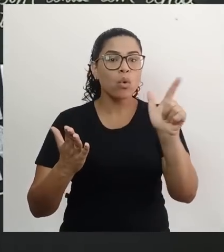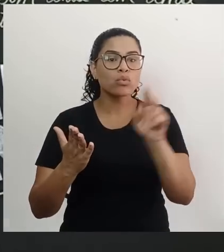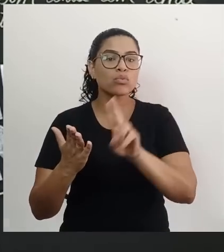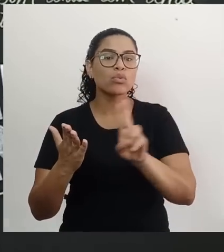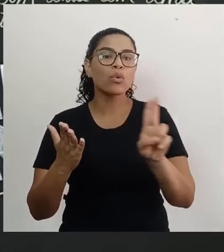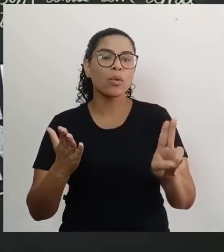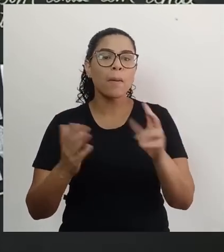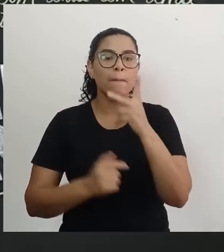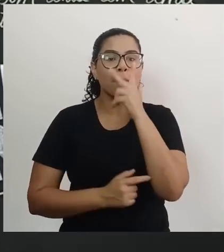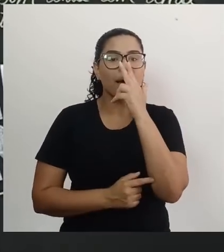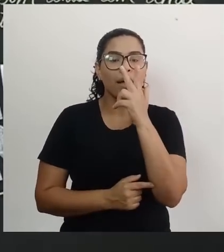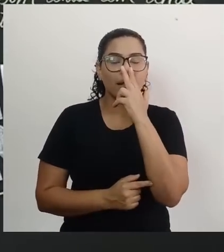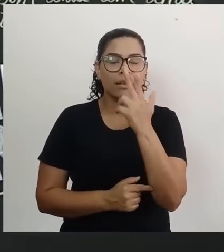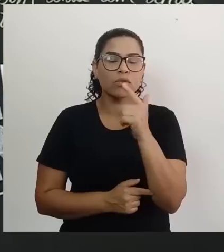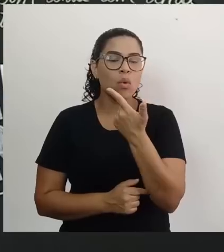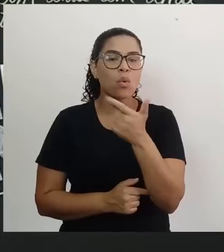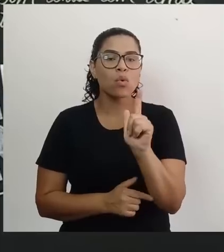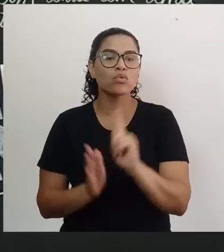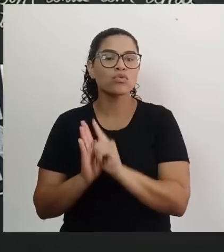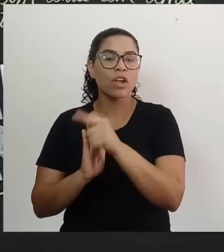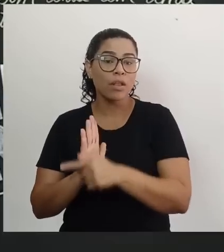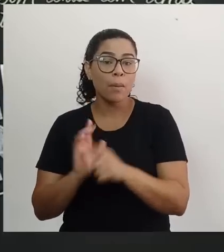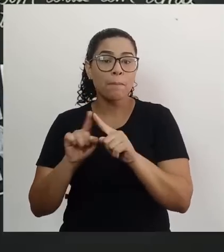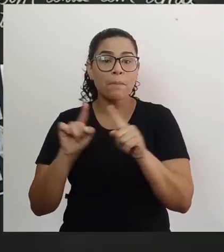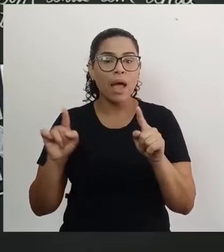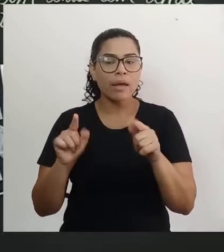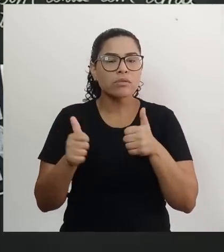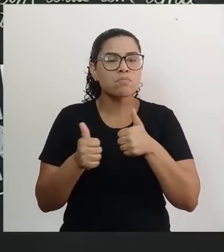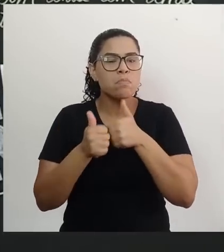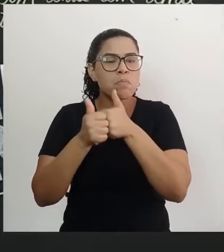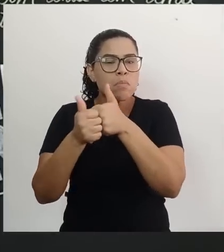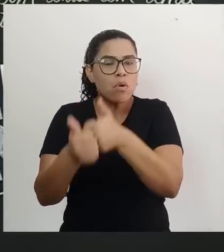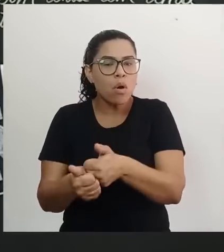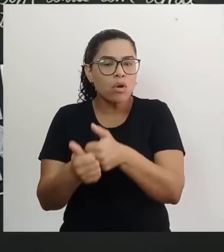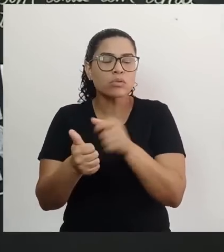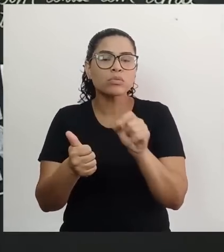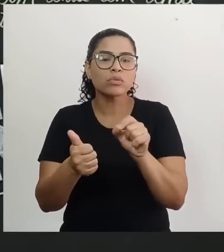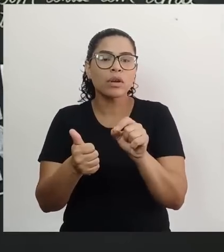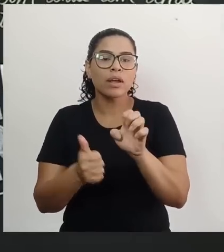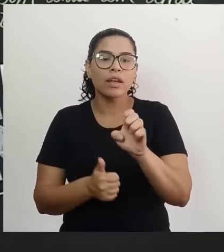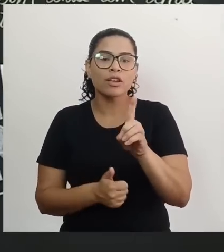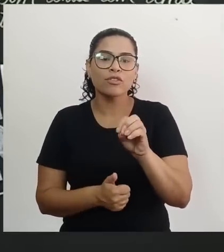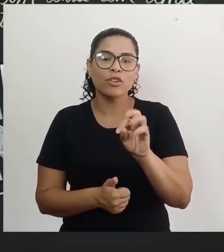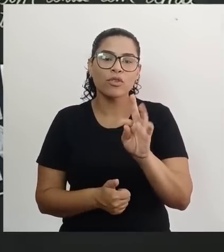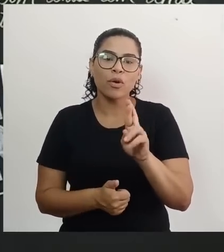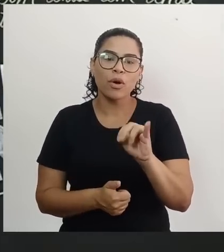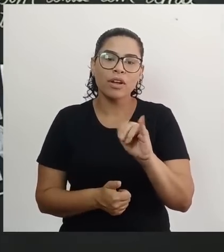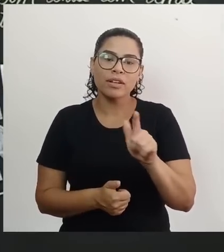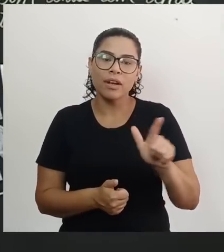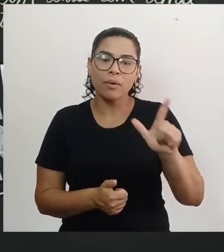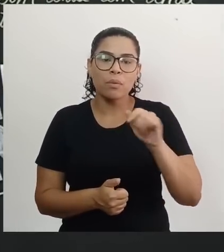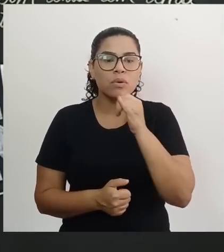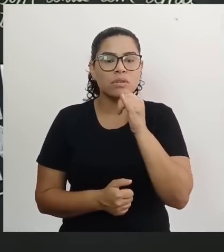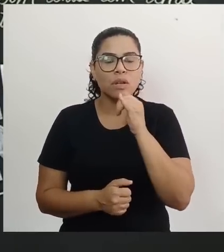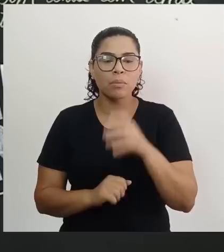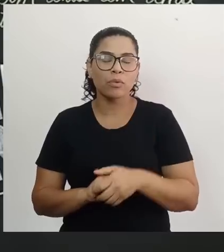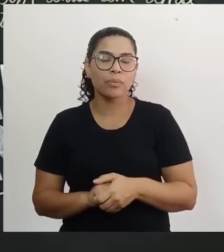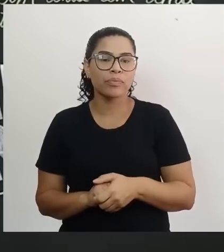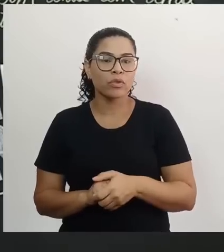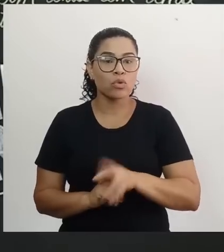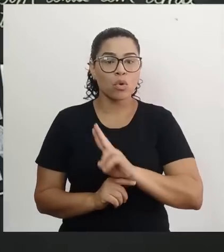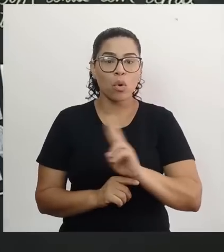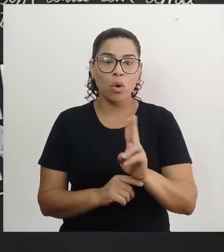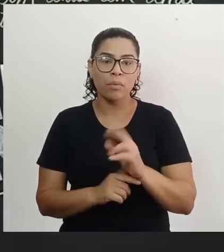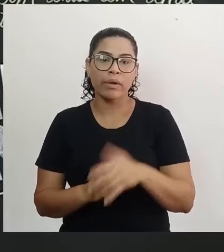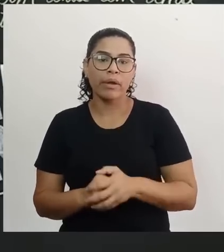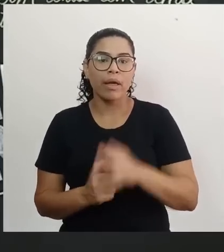muitas vezes parecem outro gênero, mas estão bem próximos do que é uma editorial. Às vezes surge com o nome, por exemplo, o editorial vem com o